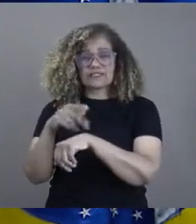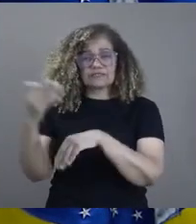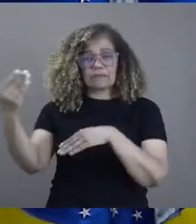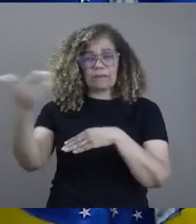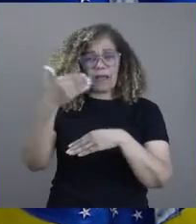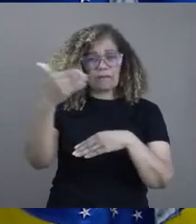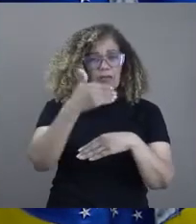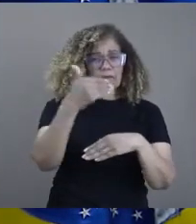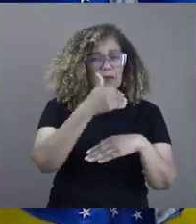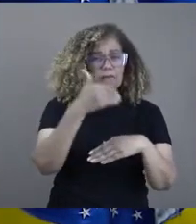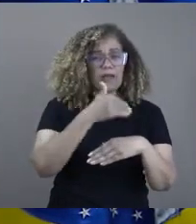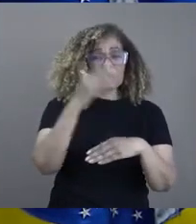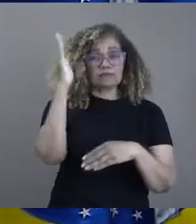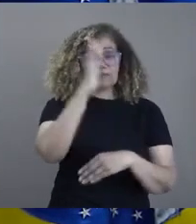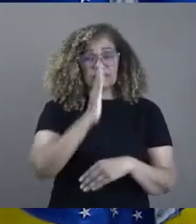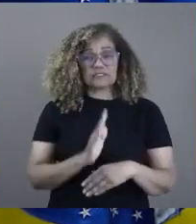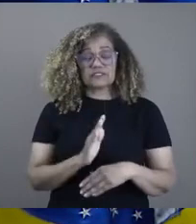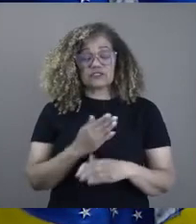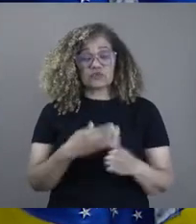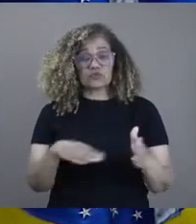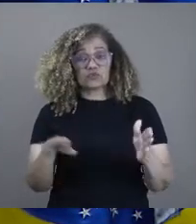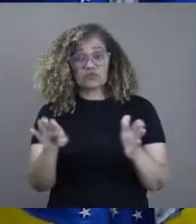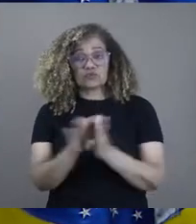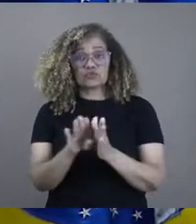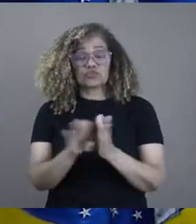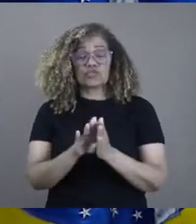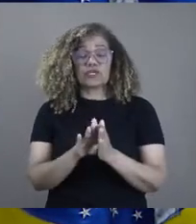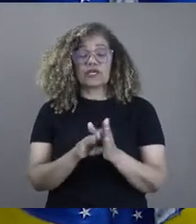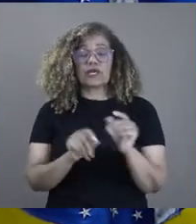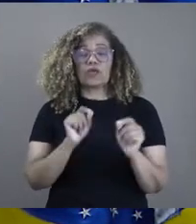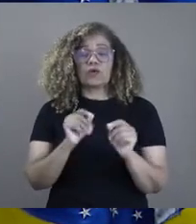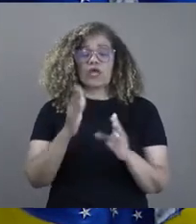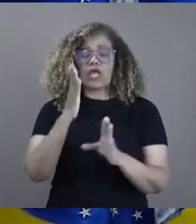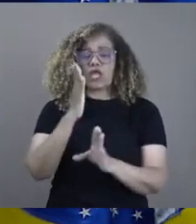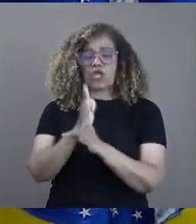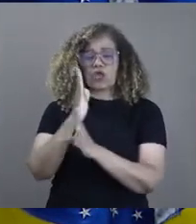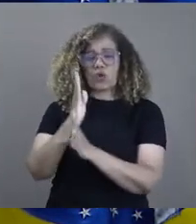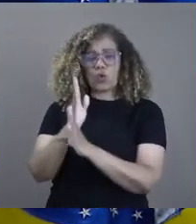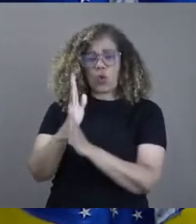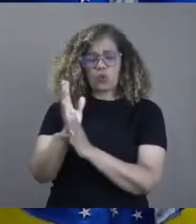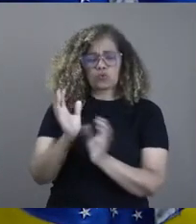encontro da chamada trilha de